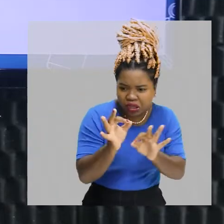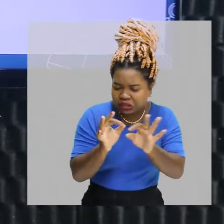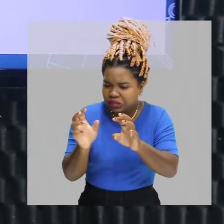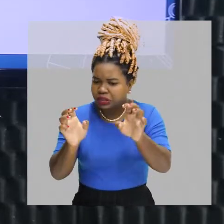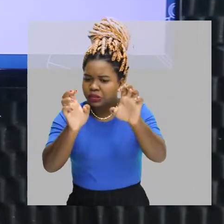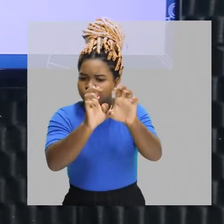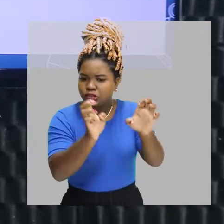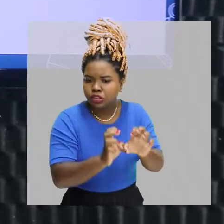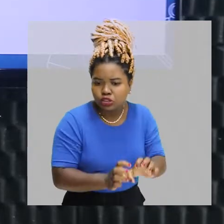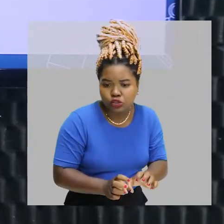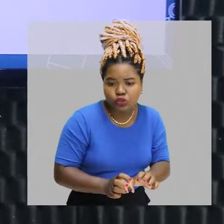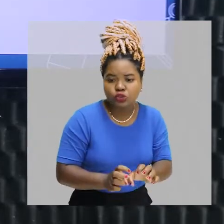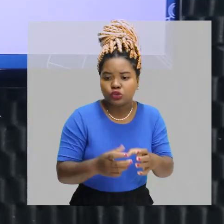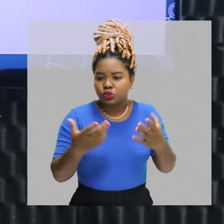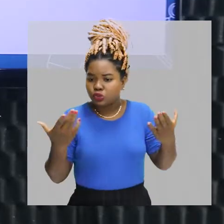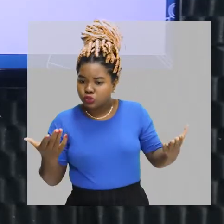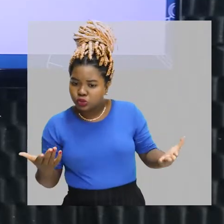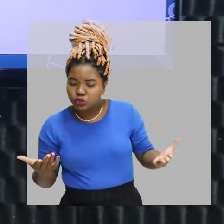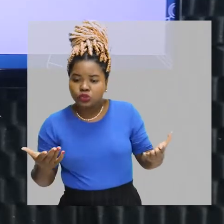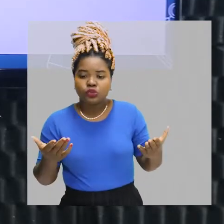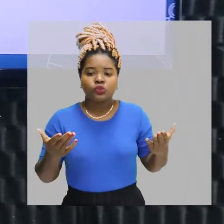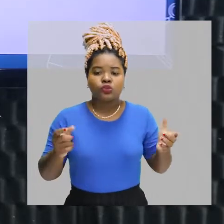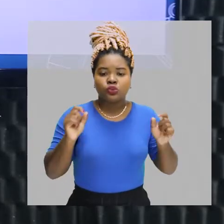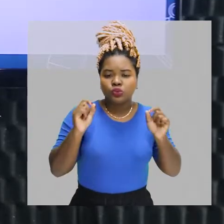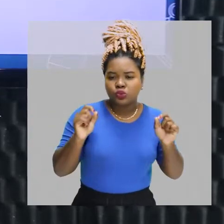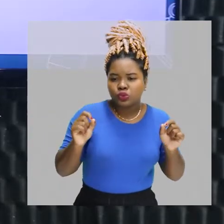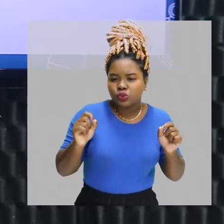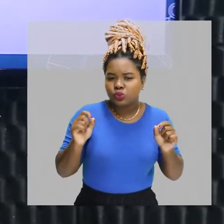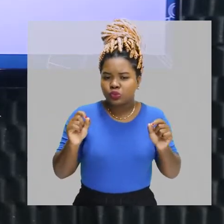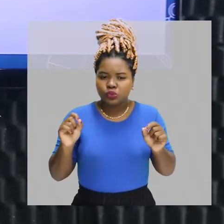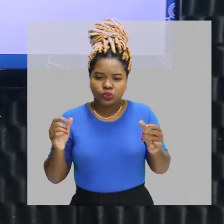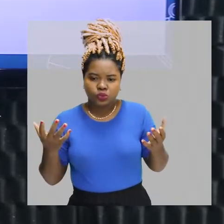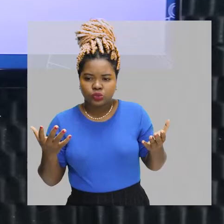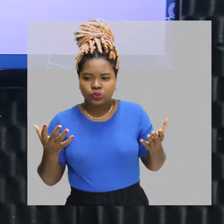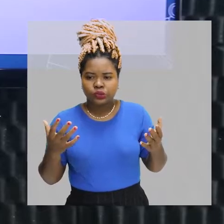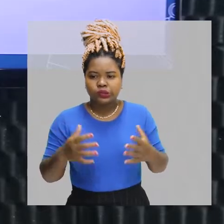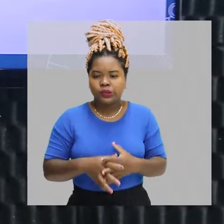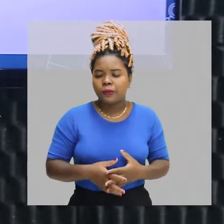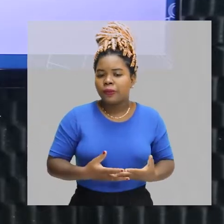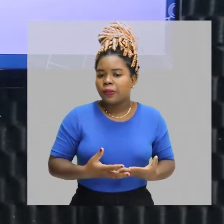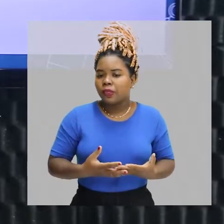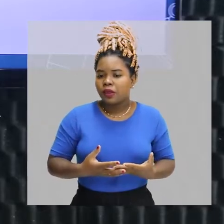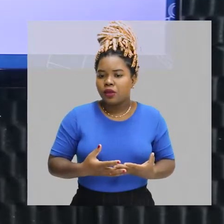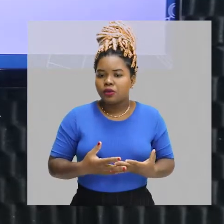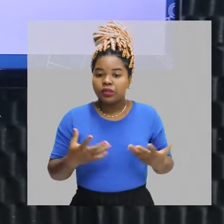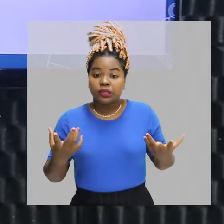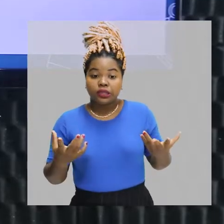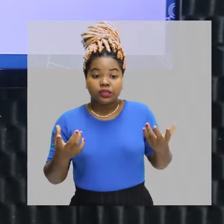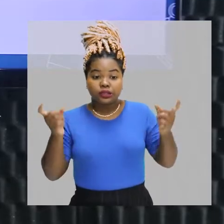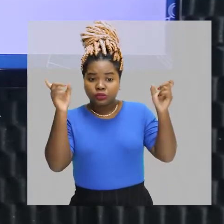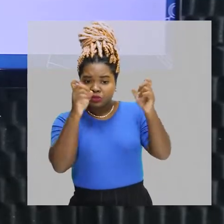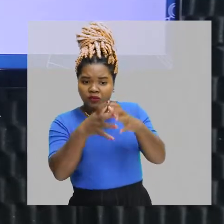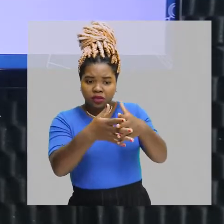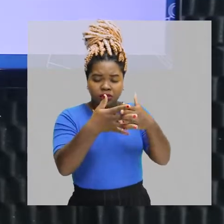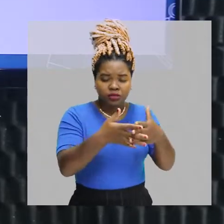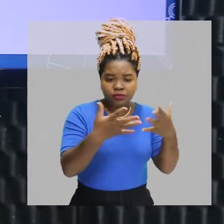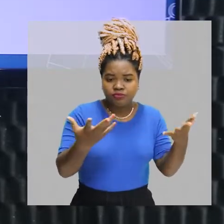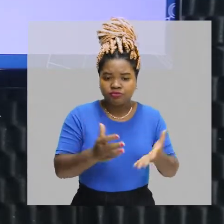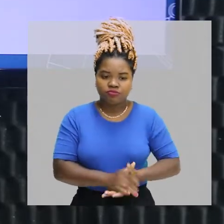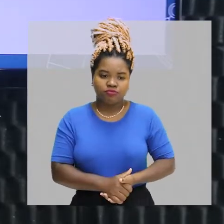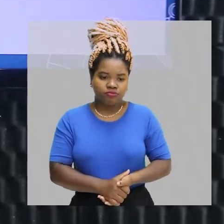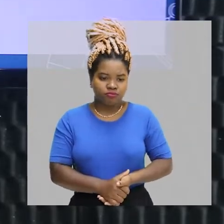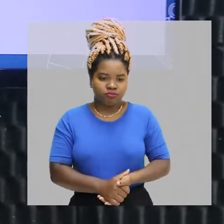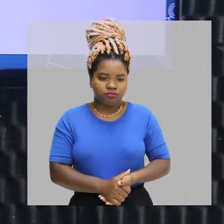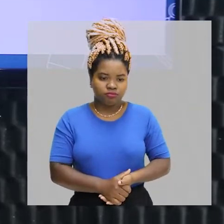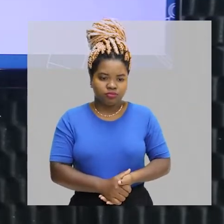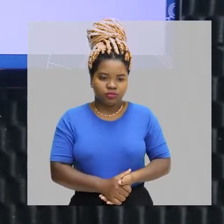complexas. Essas estruturas que são complexas vão se juntar com outras estruturas que também são complexas e vão formar uma estrutura